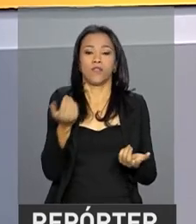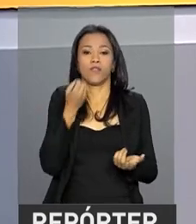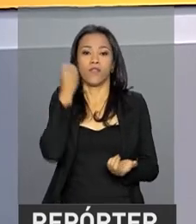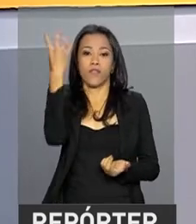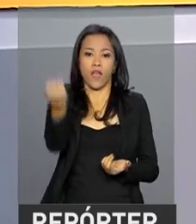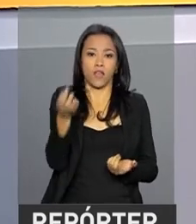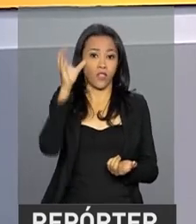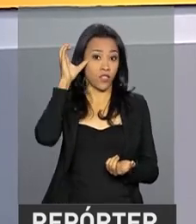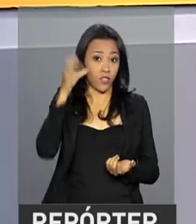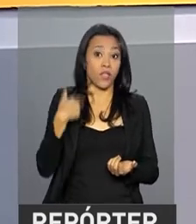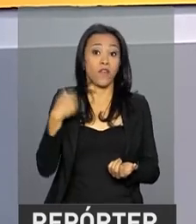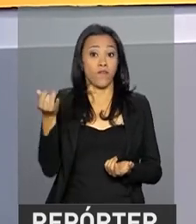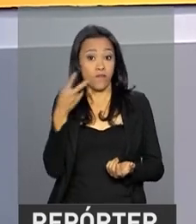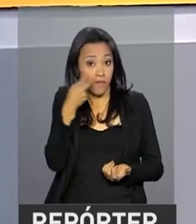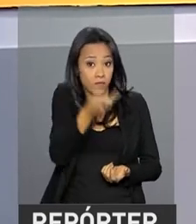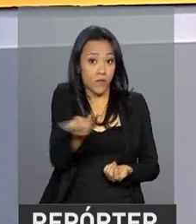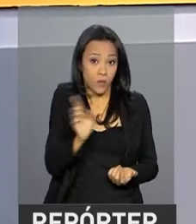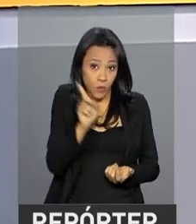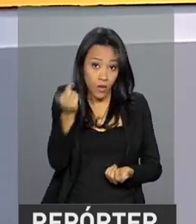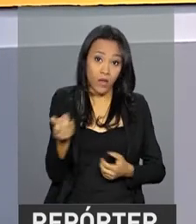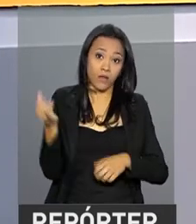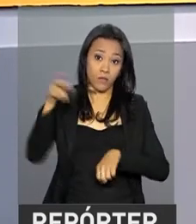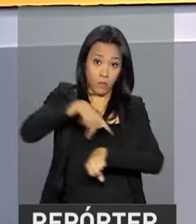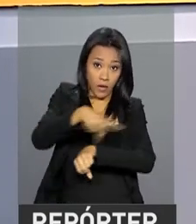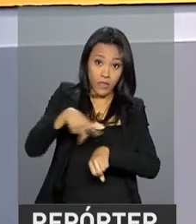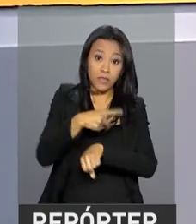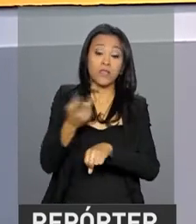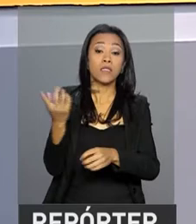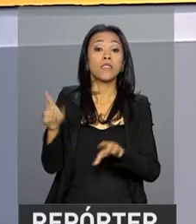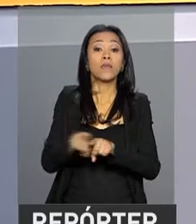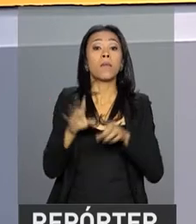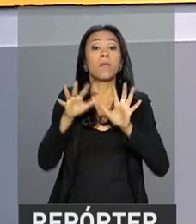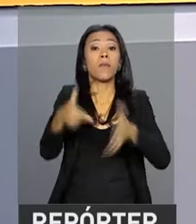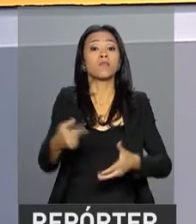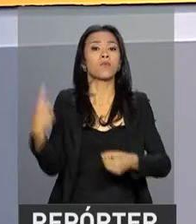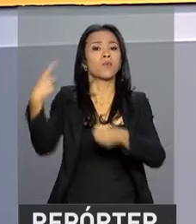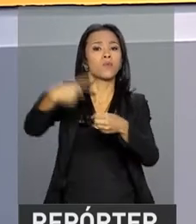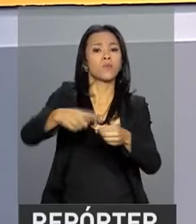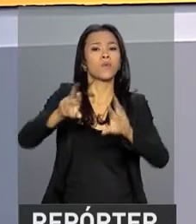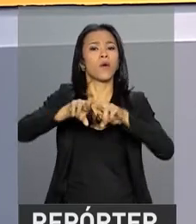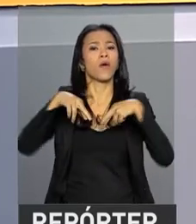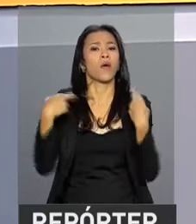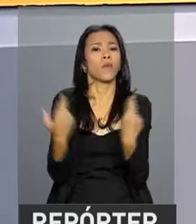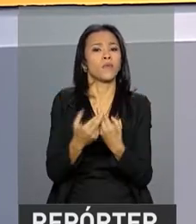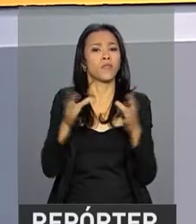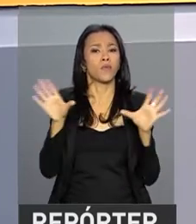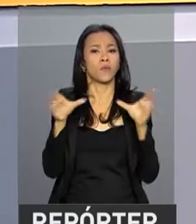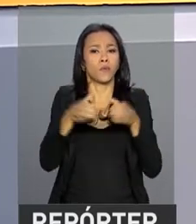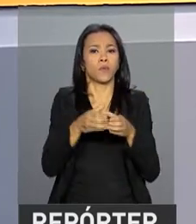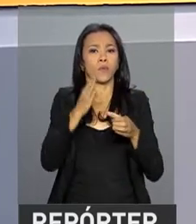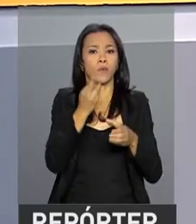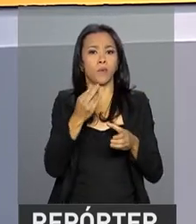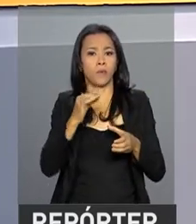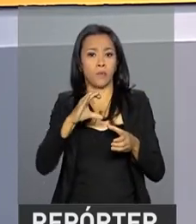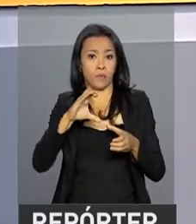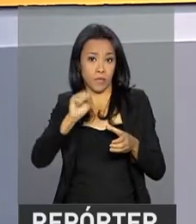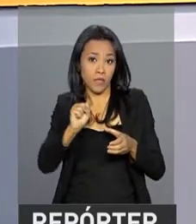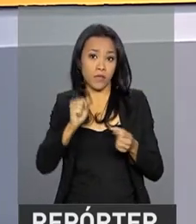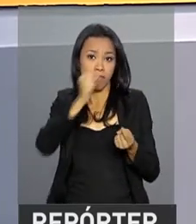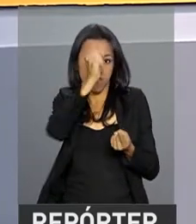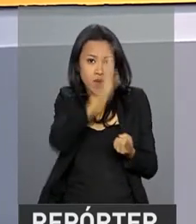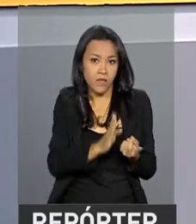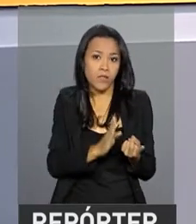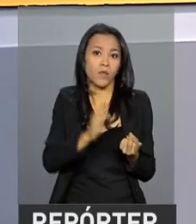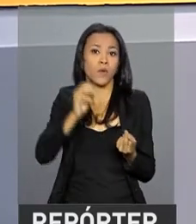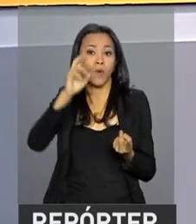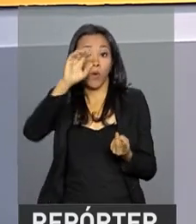Estado a Pequim, o presidente Temer participou em Tiananmen da reunião de cúpula do BRICS, grupo que reúne, além do Brasil,